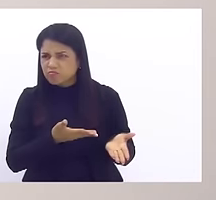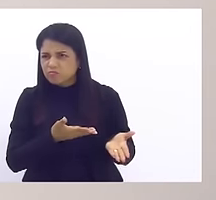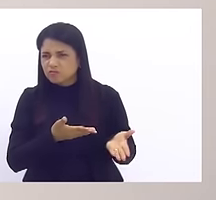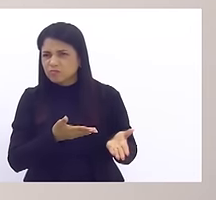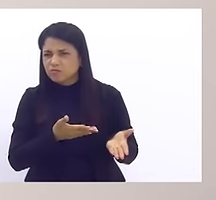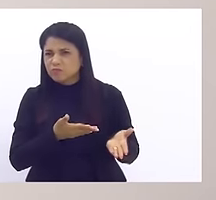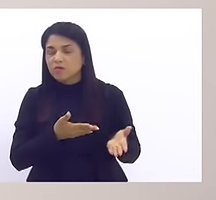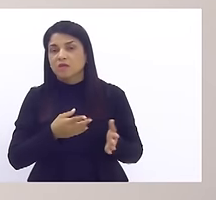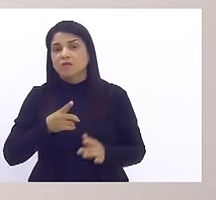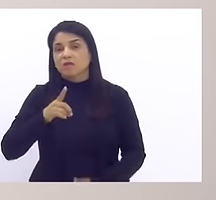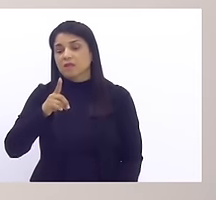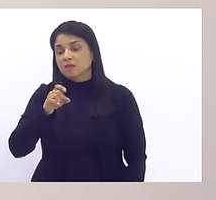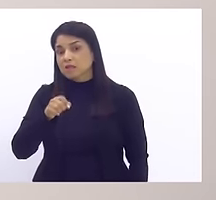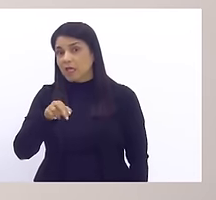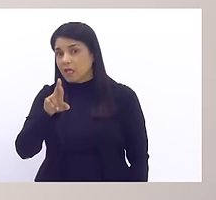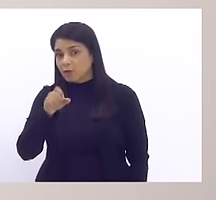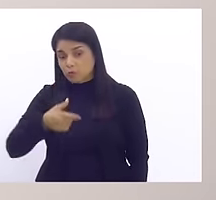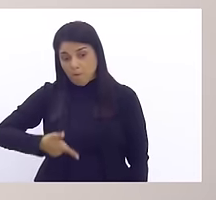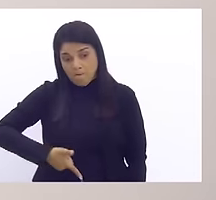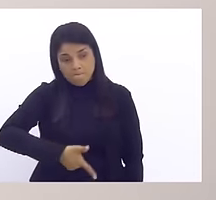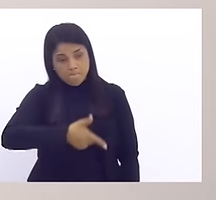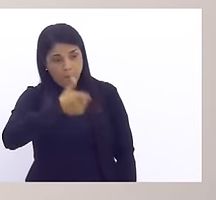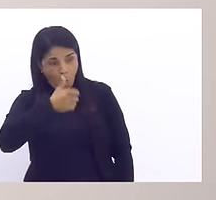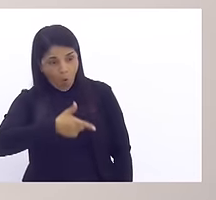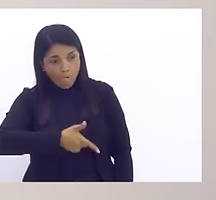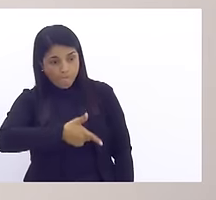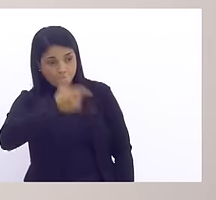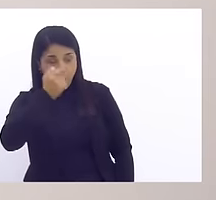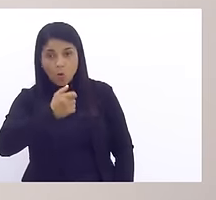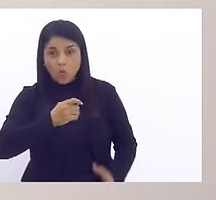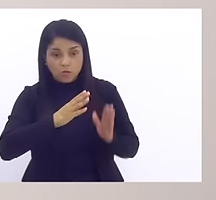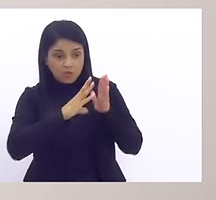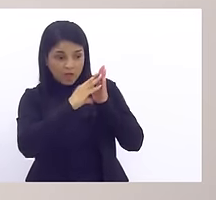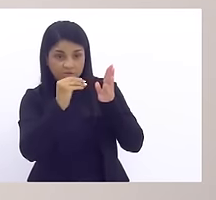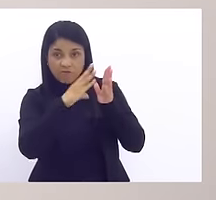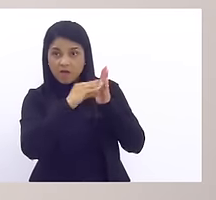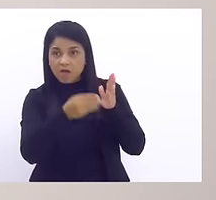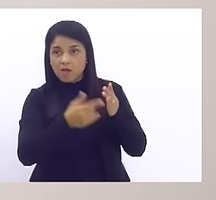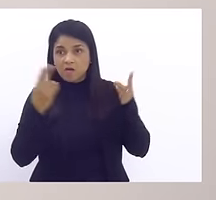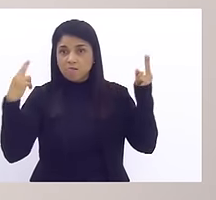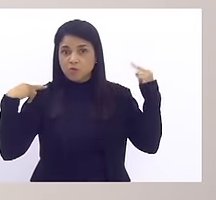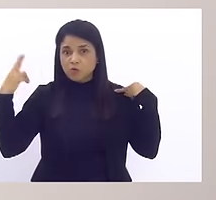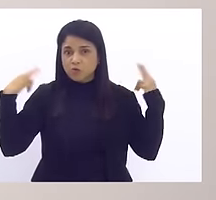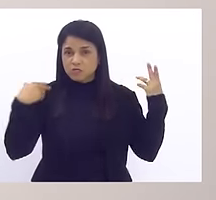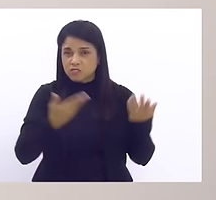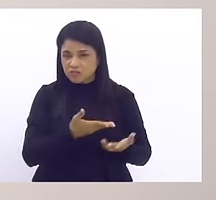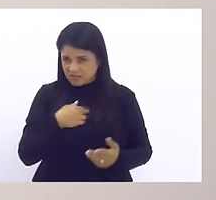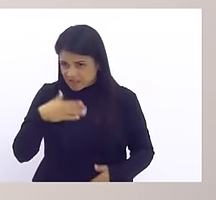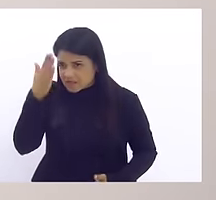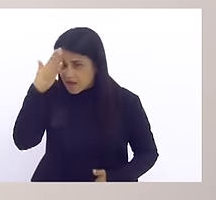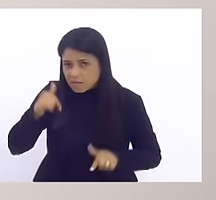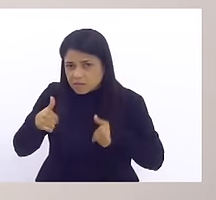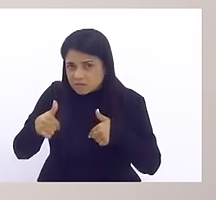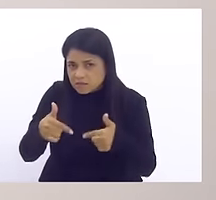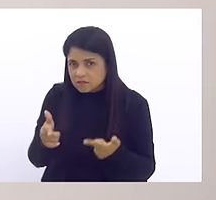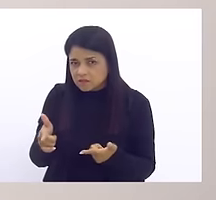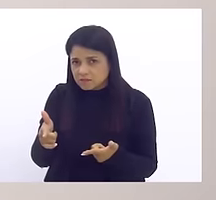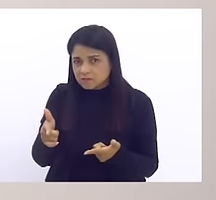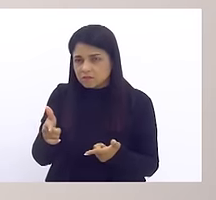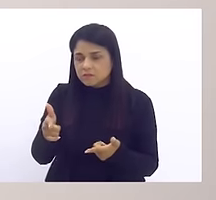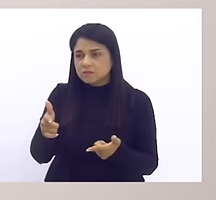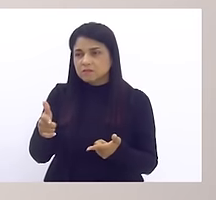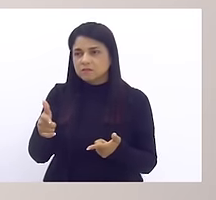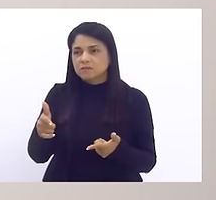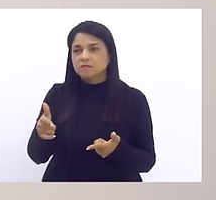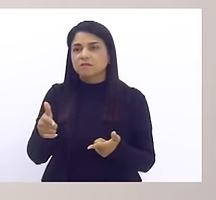mais aqui do teto quadrado dando tiro em cima de quem tá fazendo transporte alternativo vocês têm conhecimento dessas ações as